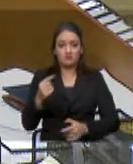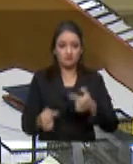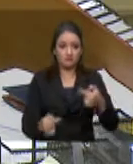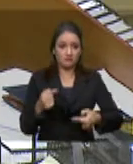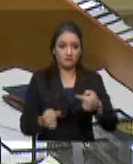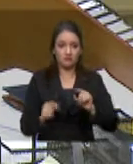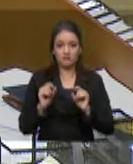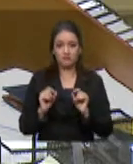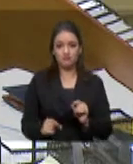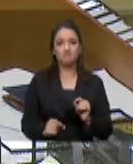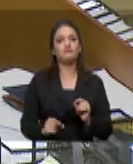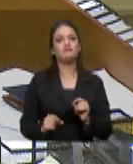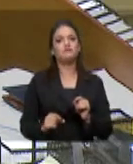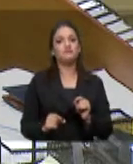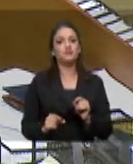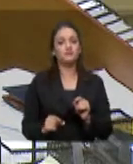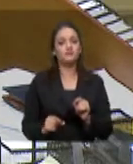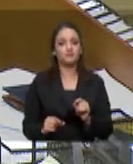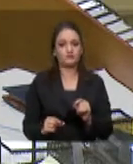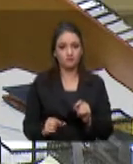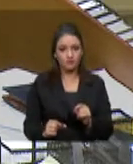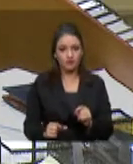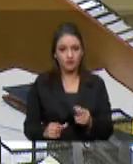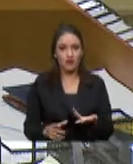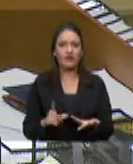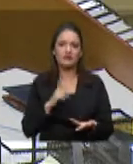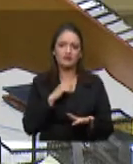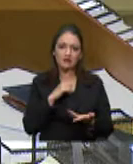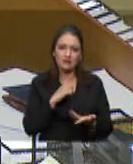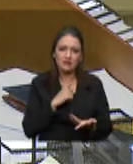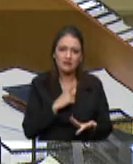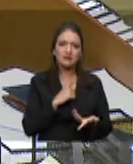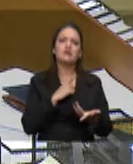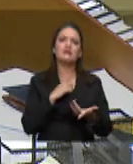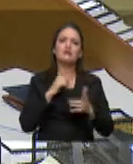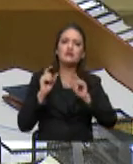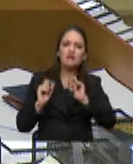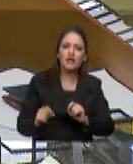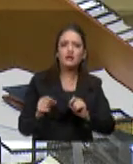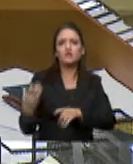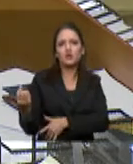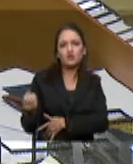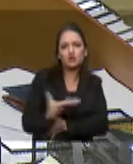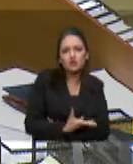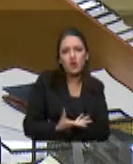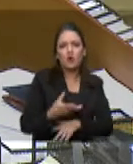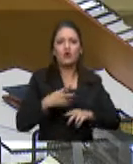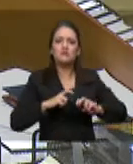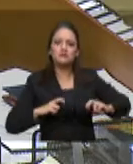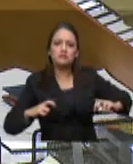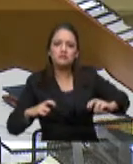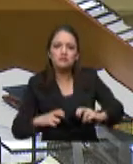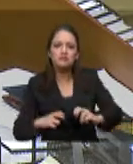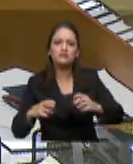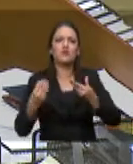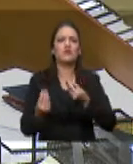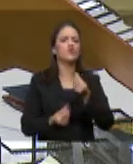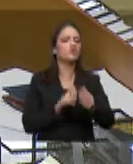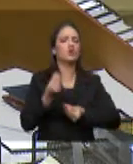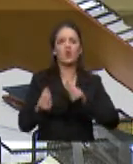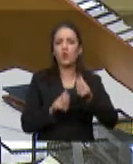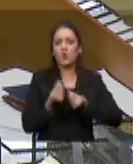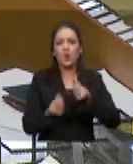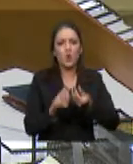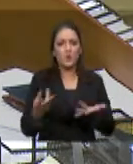e trazendo uma roupagem mais moderna em razão dos fatos e da dinâmica, né, do dia a